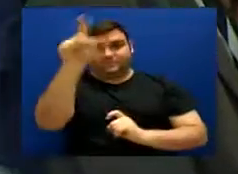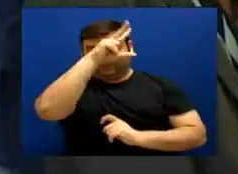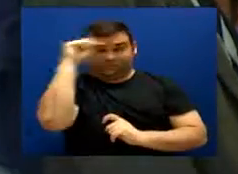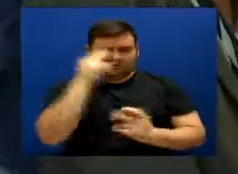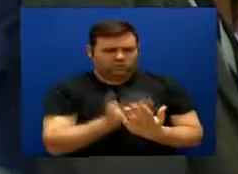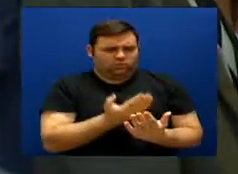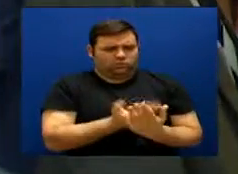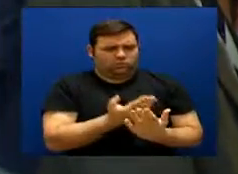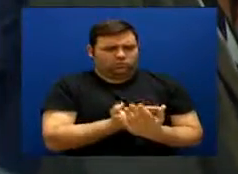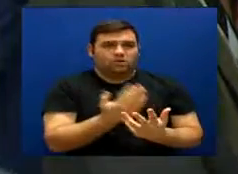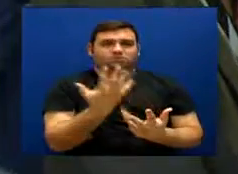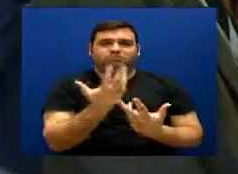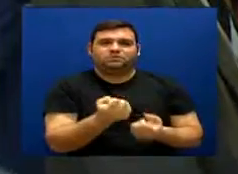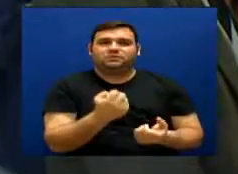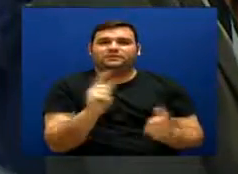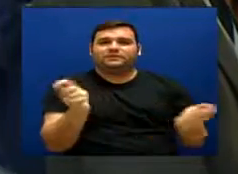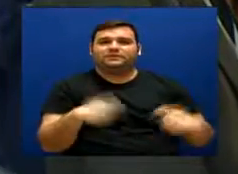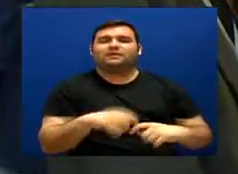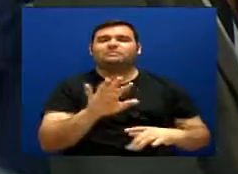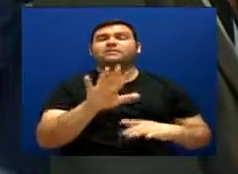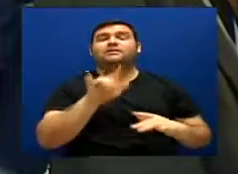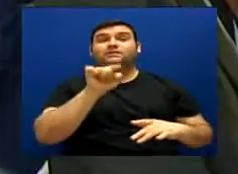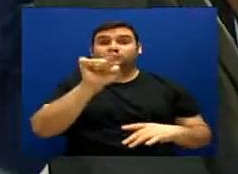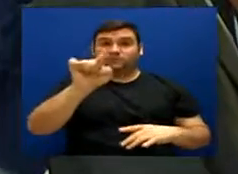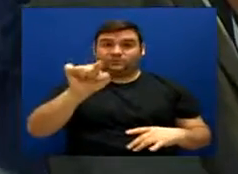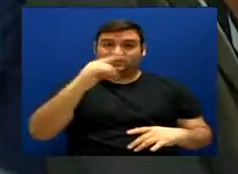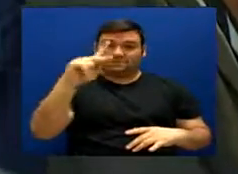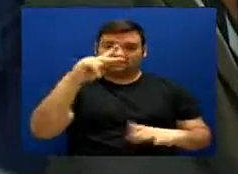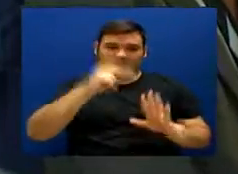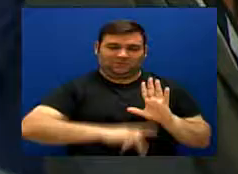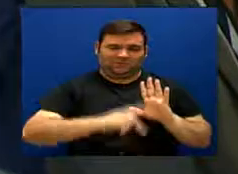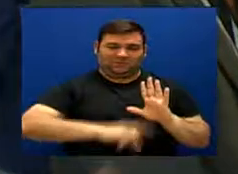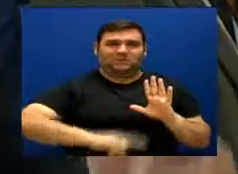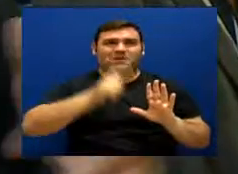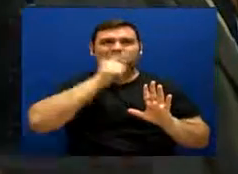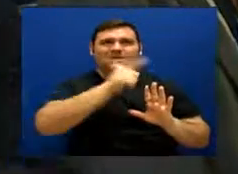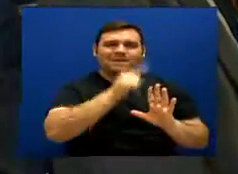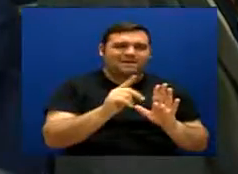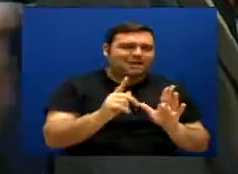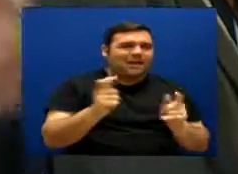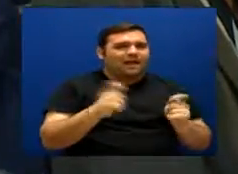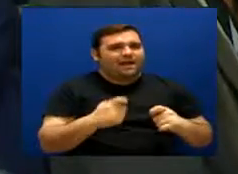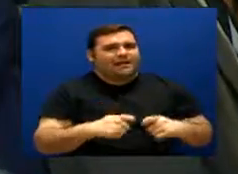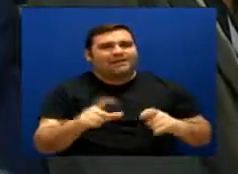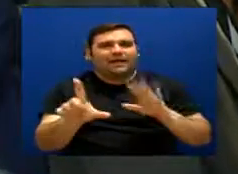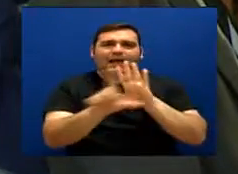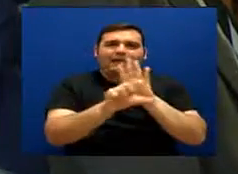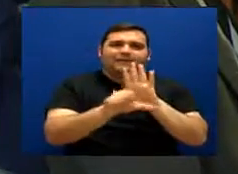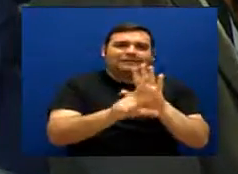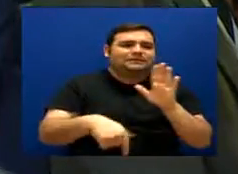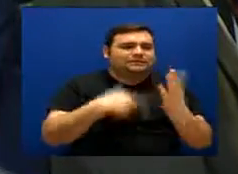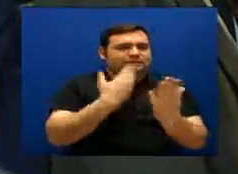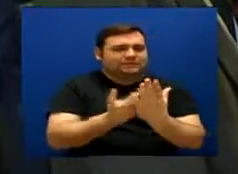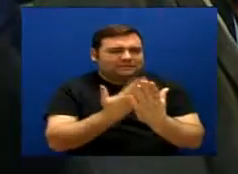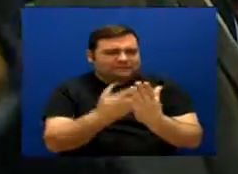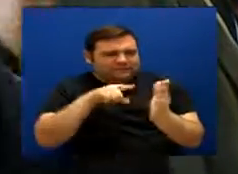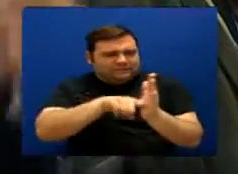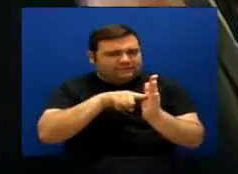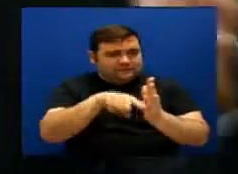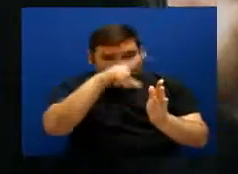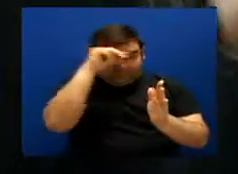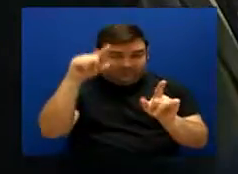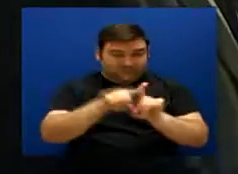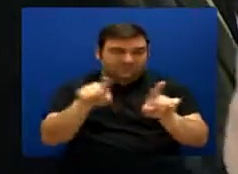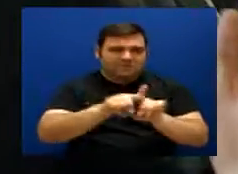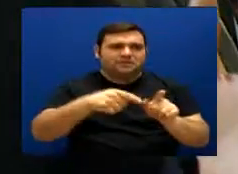Executivo assuma essa lei. Mas quando Vossa Excelência consegue driblar a Constituição e o poder público,